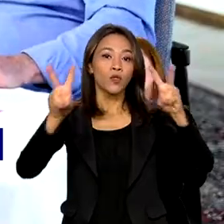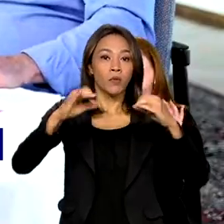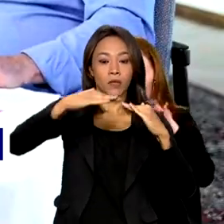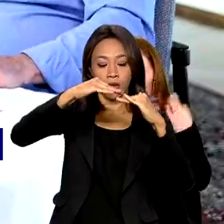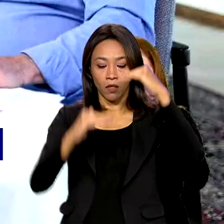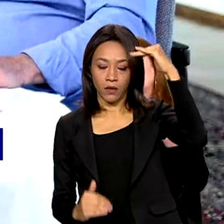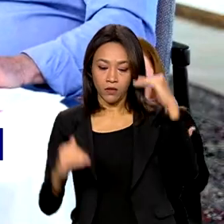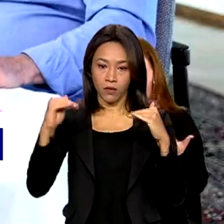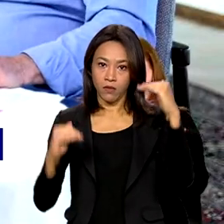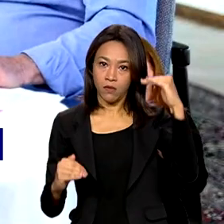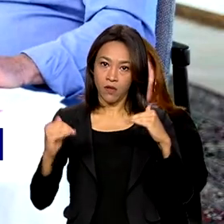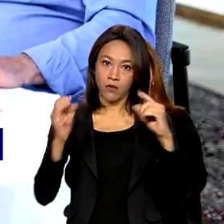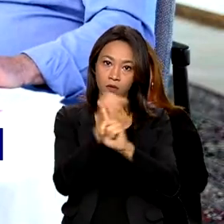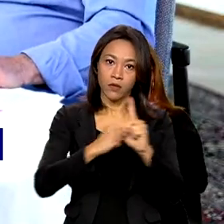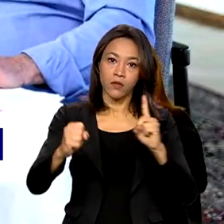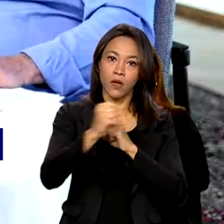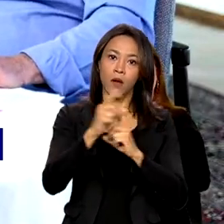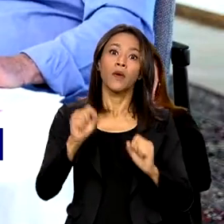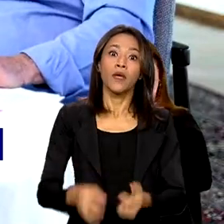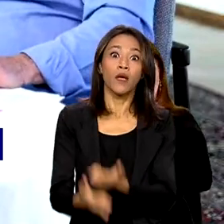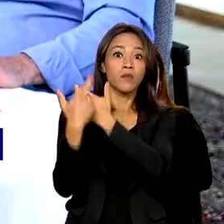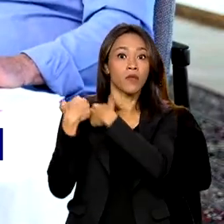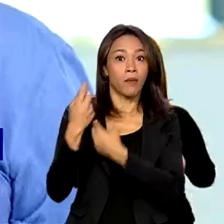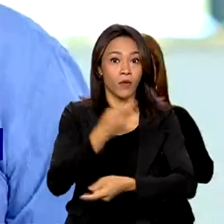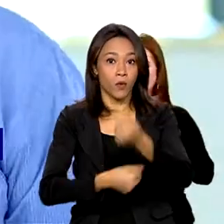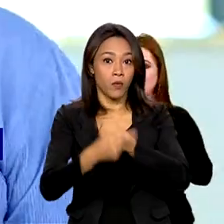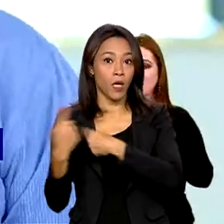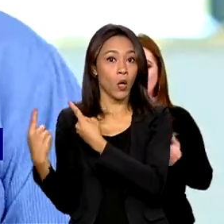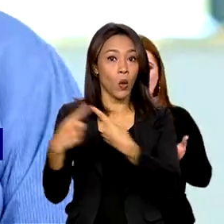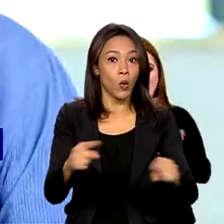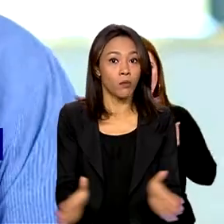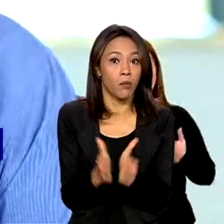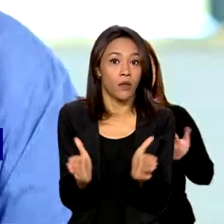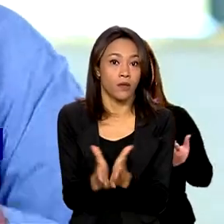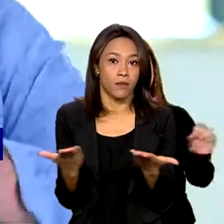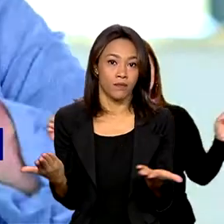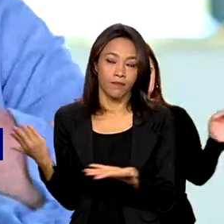e o papel da economia no combate a pobreza